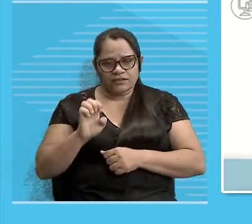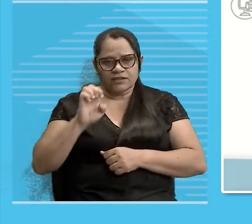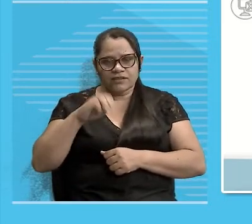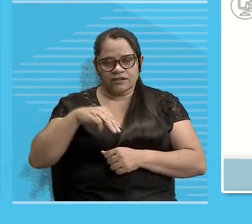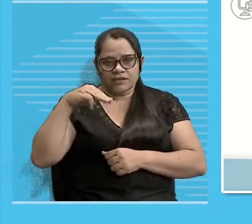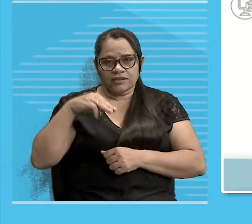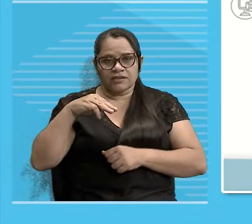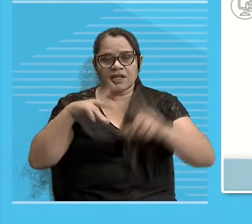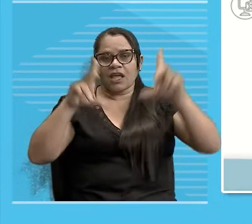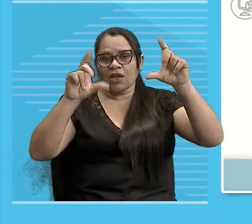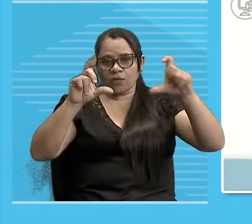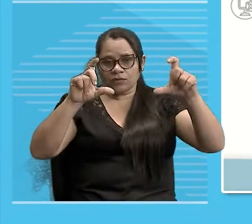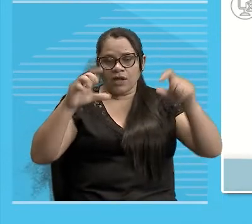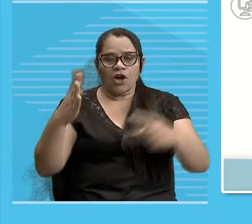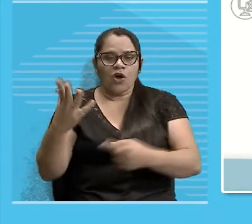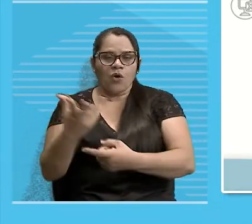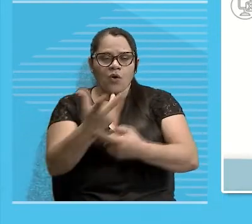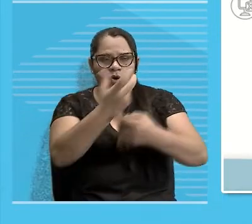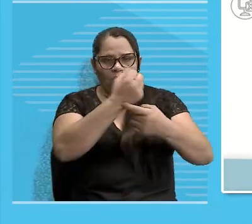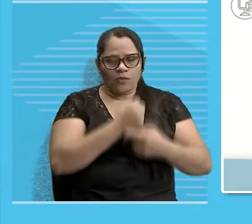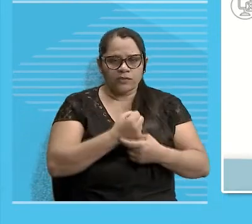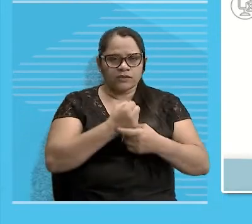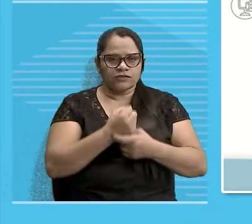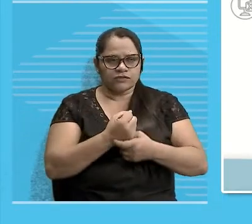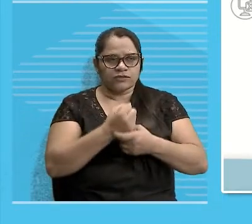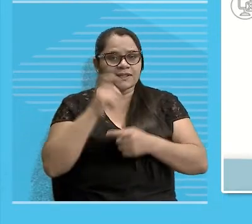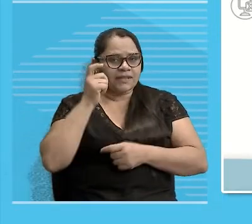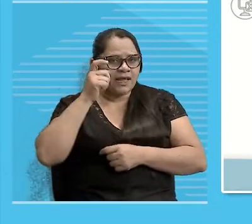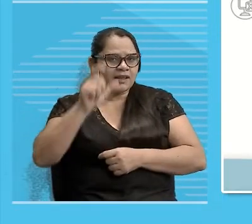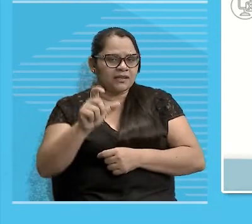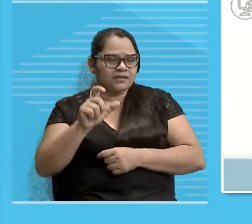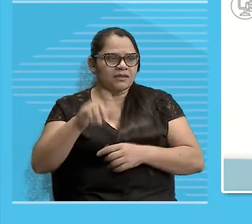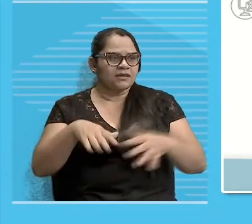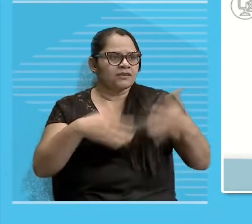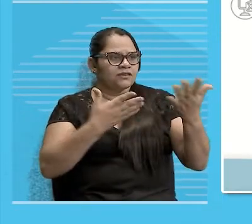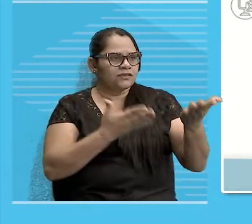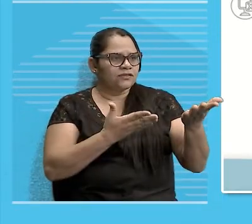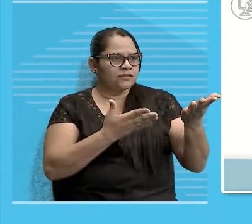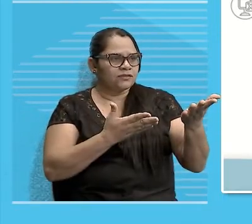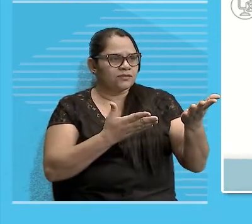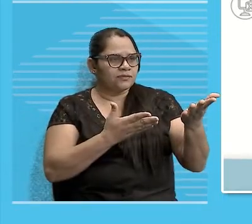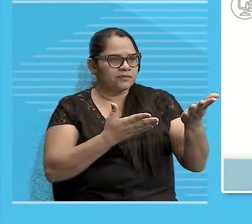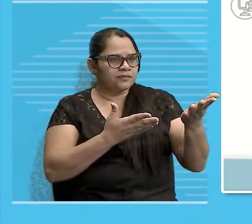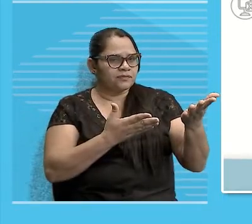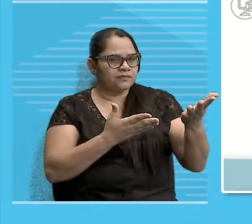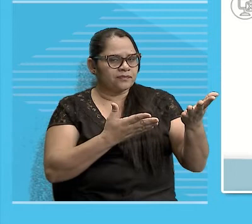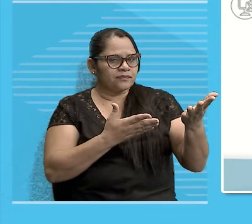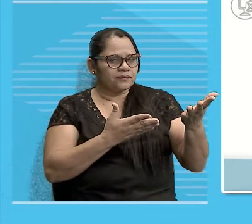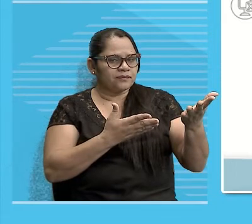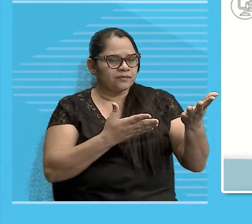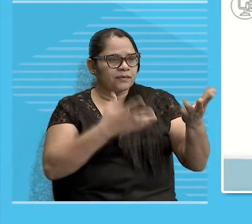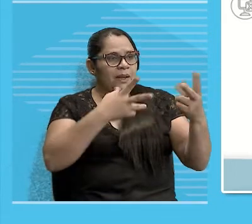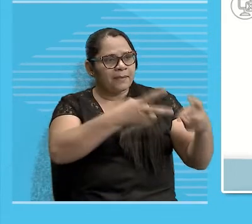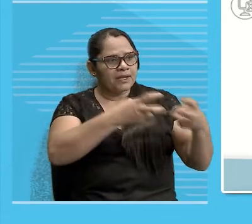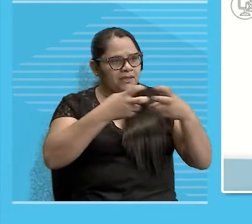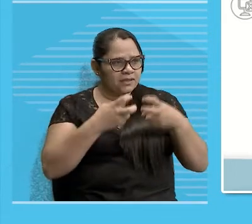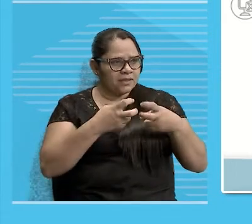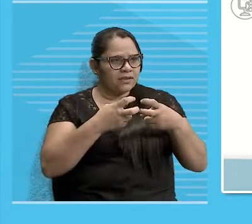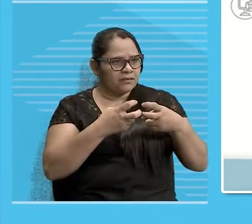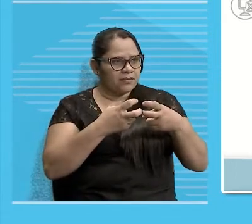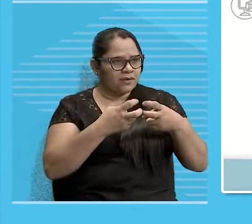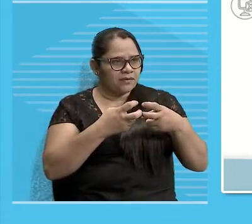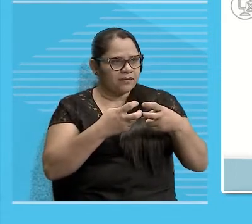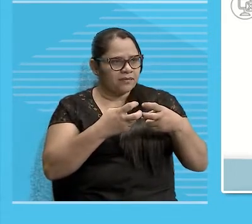mais impactantes de Caravaggio. Veja que a instabilidade está marcada aqui, ó. Tá? Você vê que